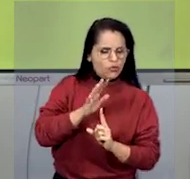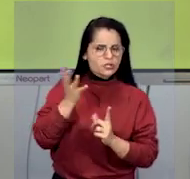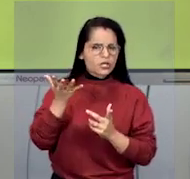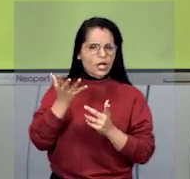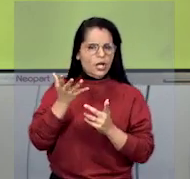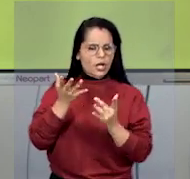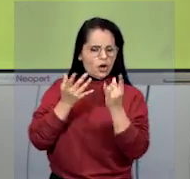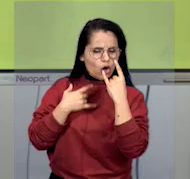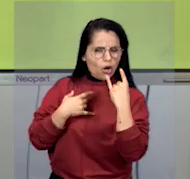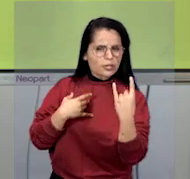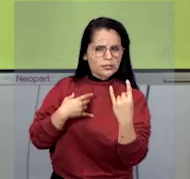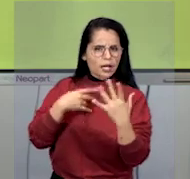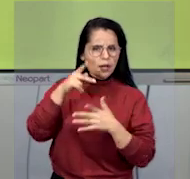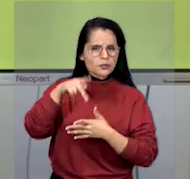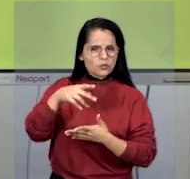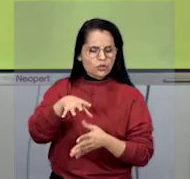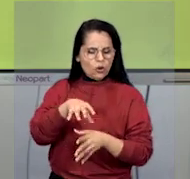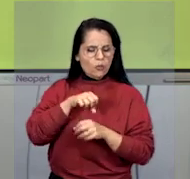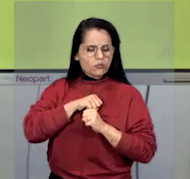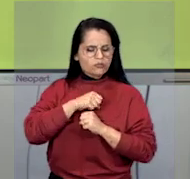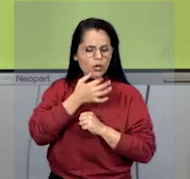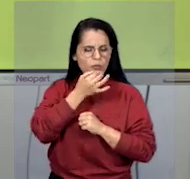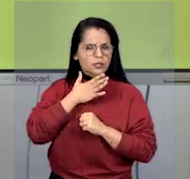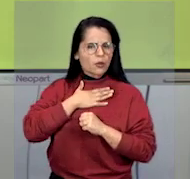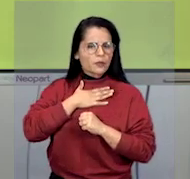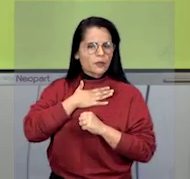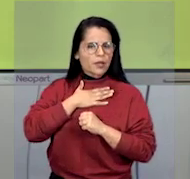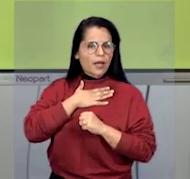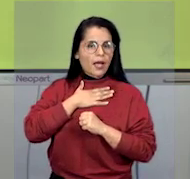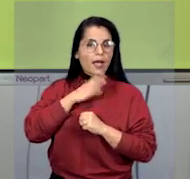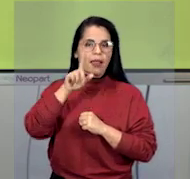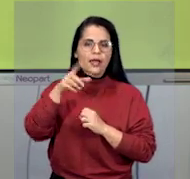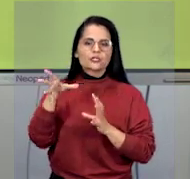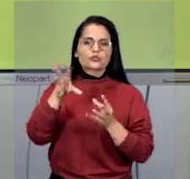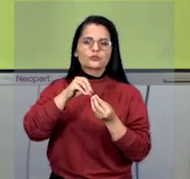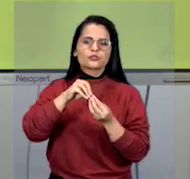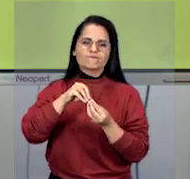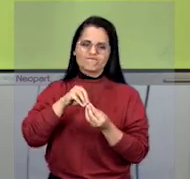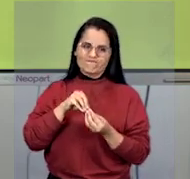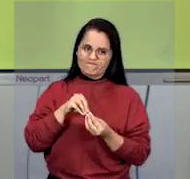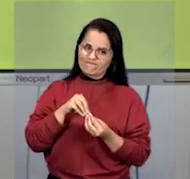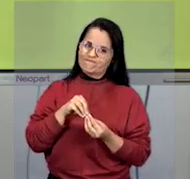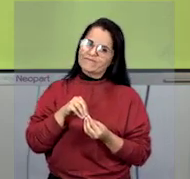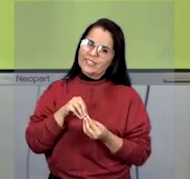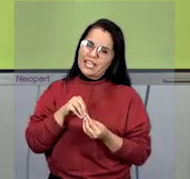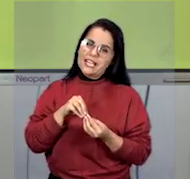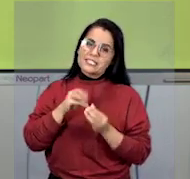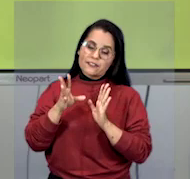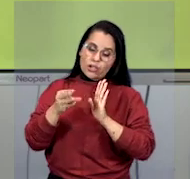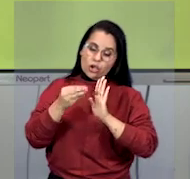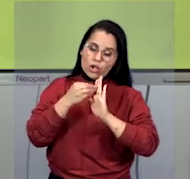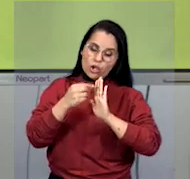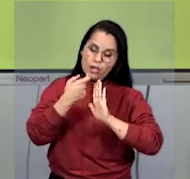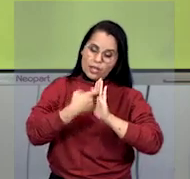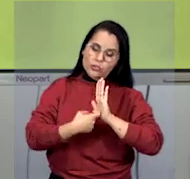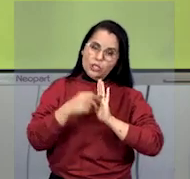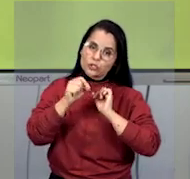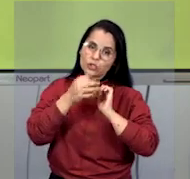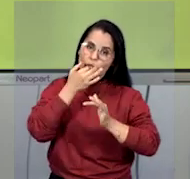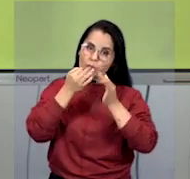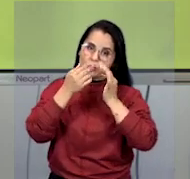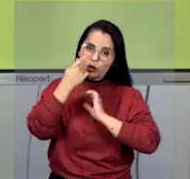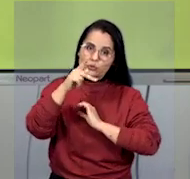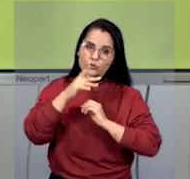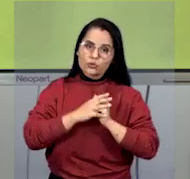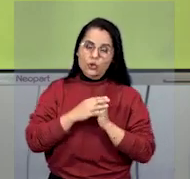o leitor para si, para a sua opinião, ela é mais subjetiva. Você vai colocar ali no texto, no seu texto, a sua